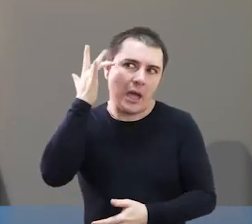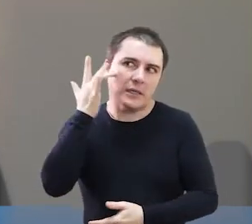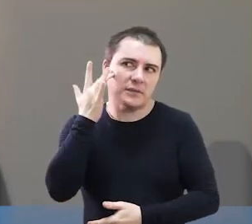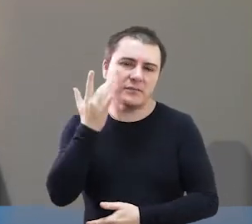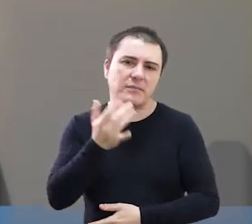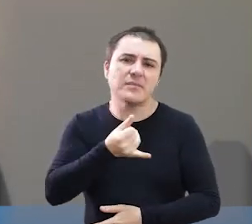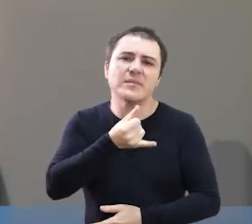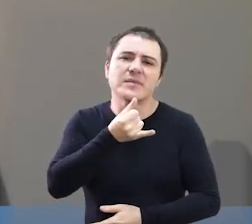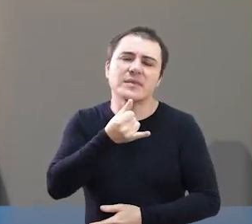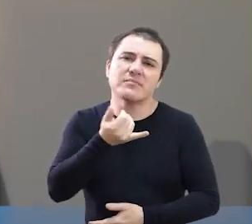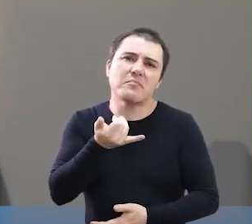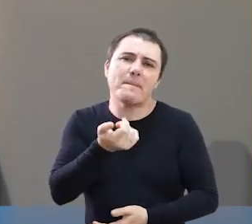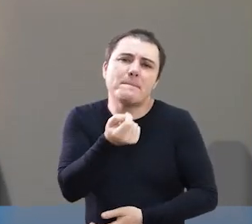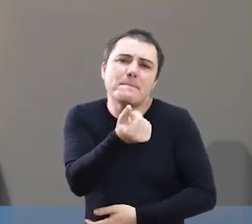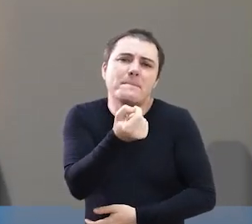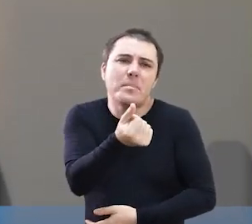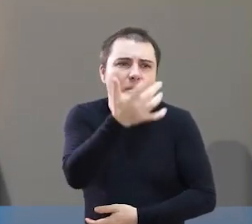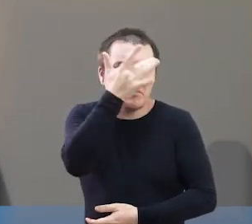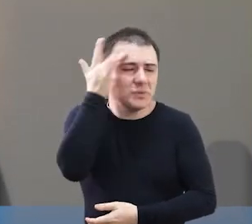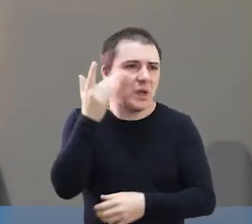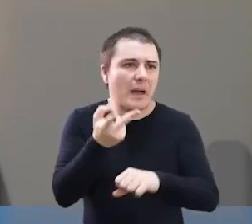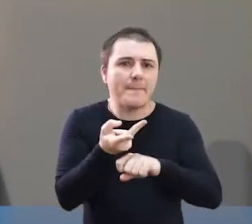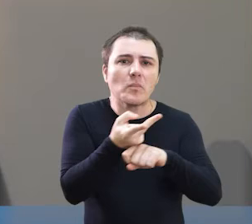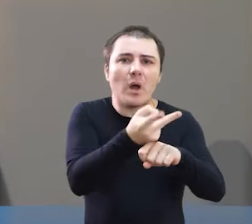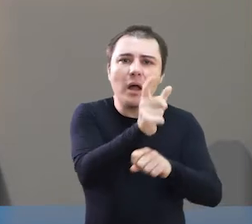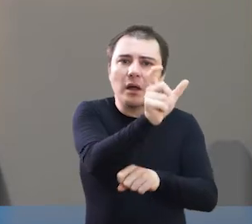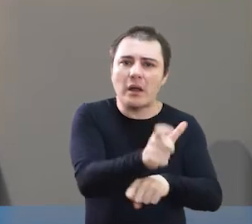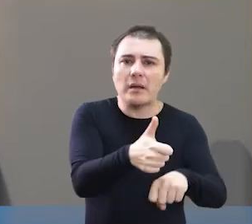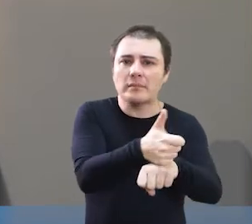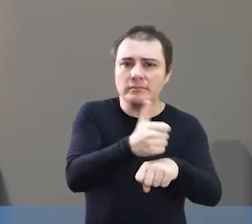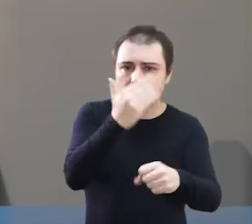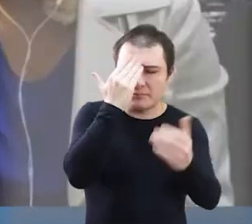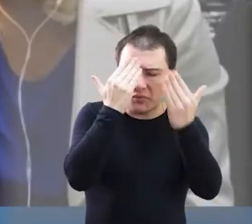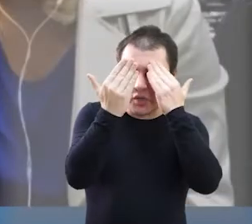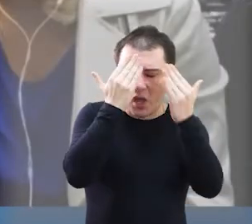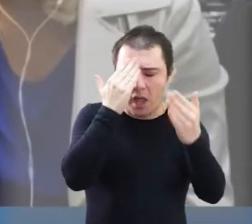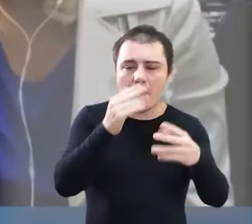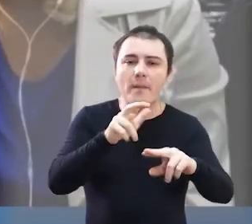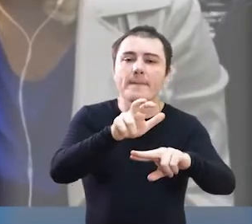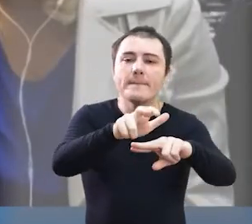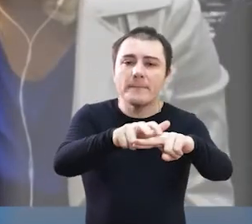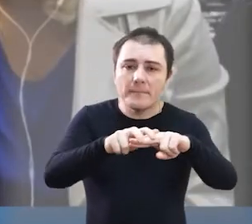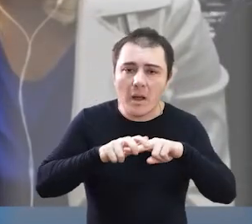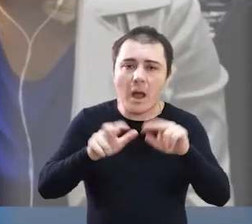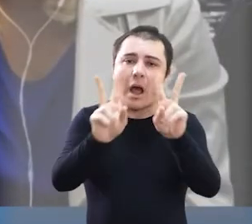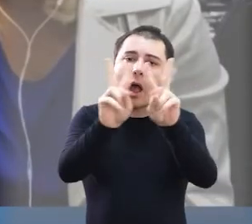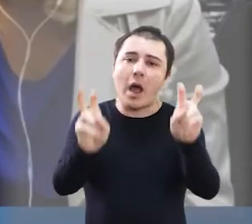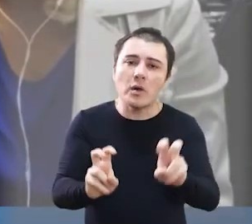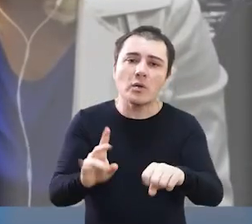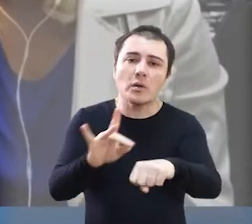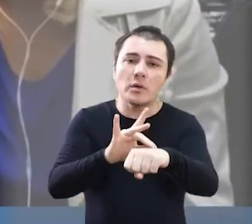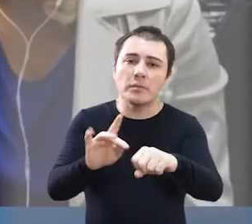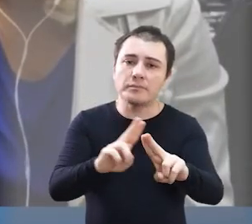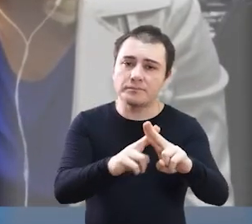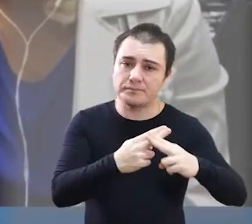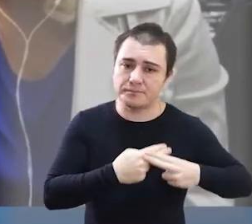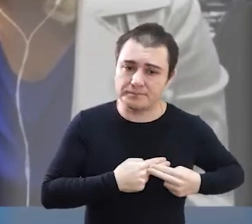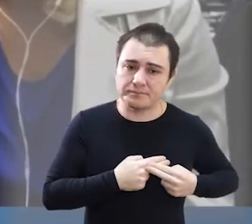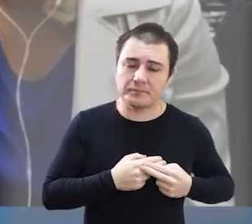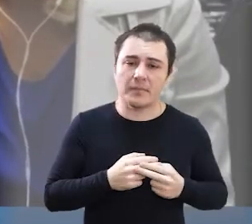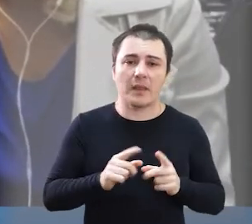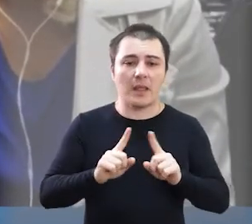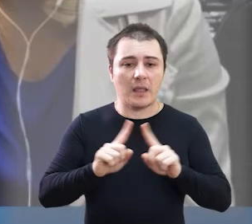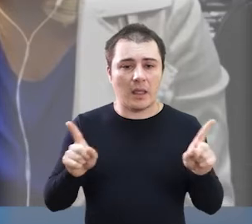que infelizmente isso acontece, né? Muito poucas pessoas isso demonstra que o brasileiro ainda tem uma certa resistência em procurar o psicólogo, né?